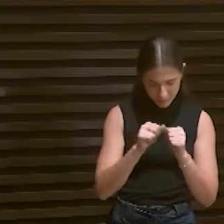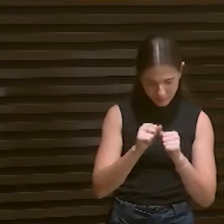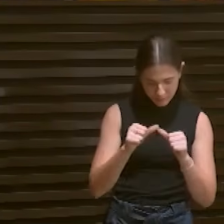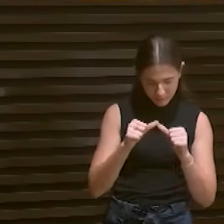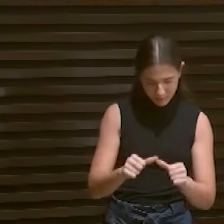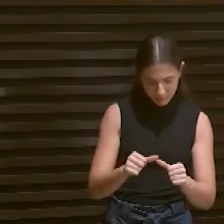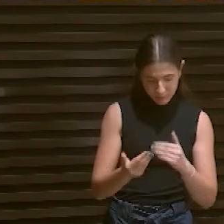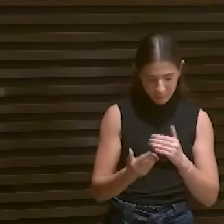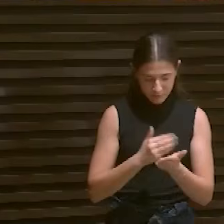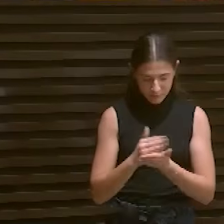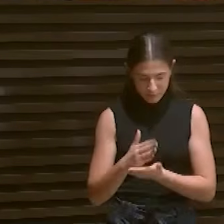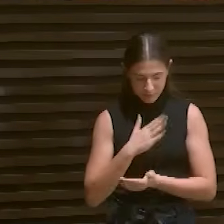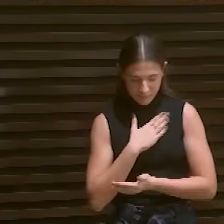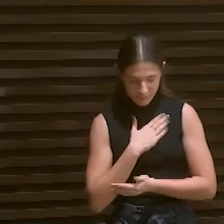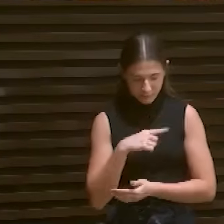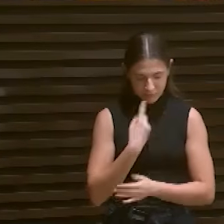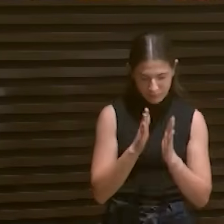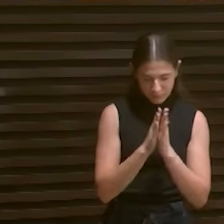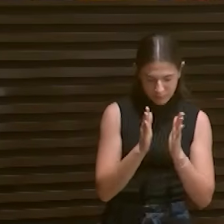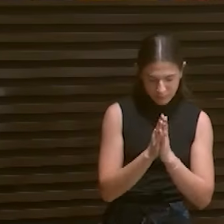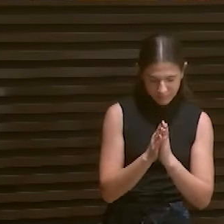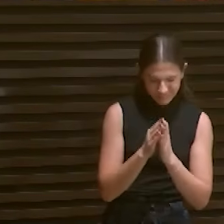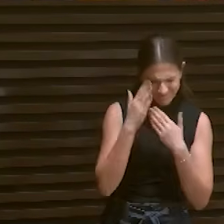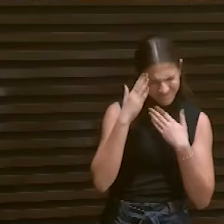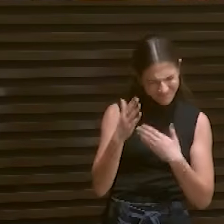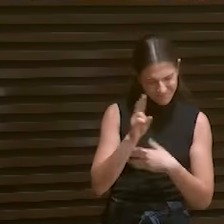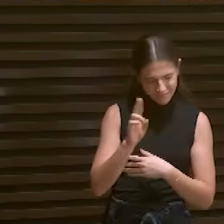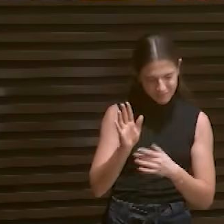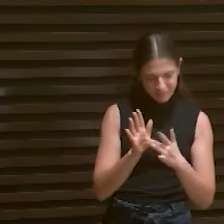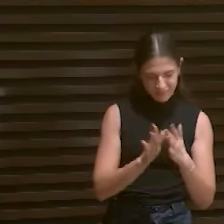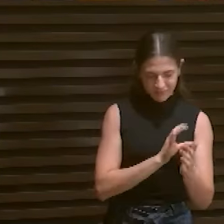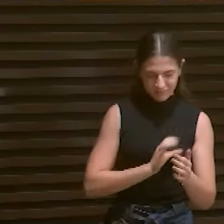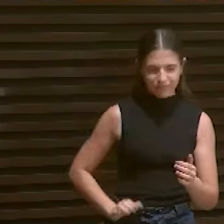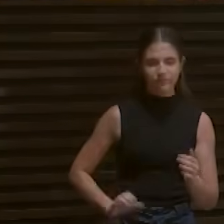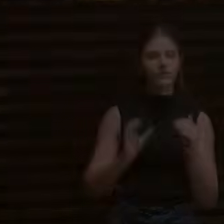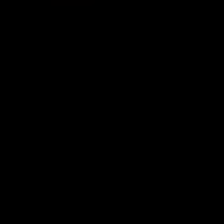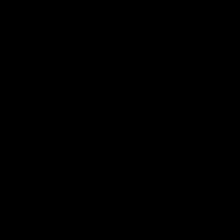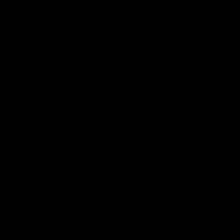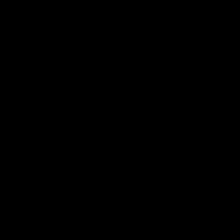comigo. Nós oramos agradecidos no nome de Jesus Cristo. Amém.